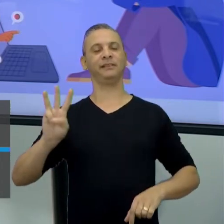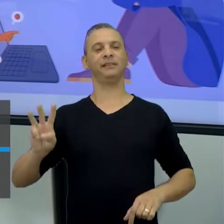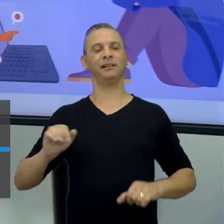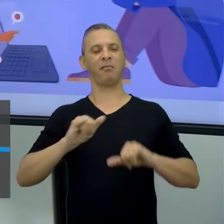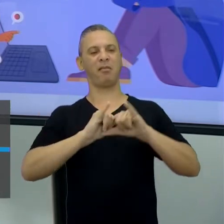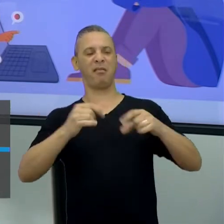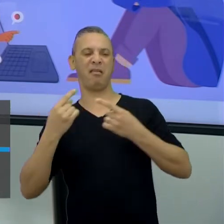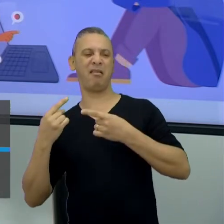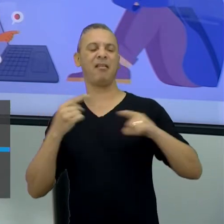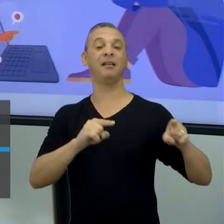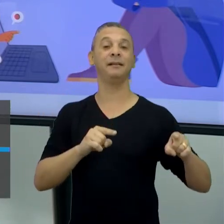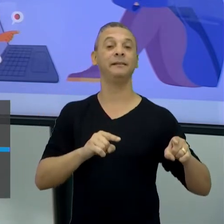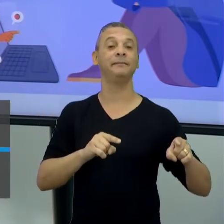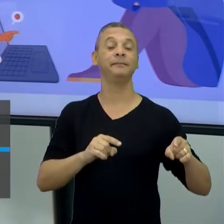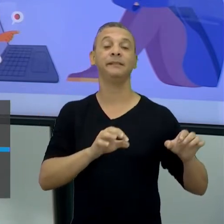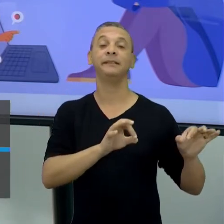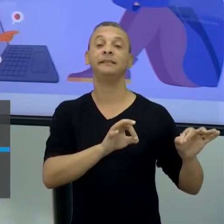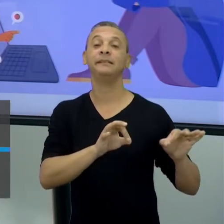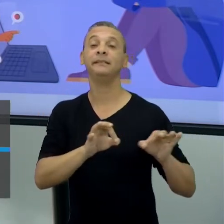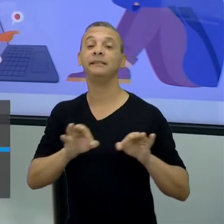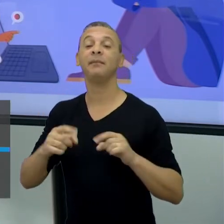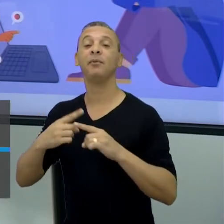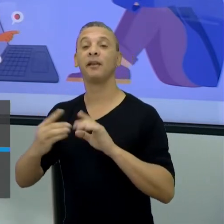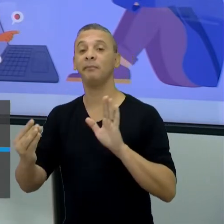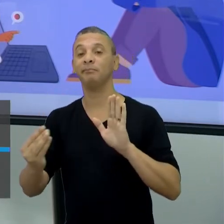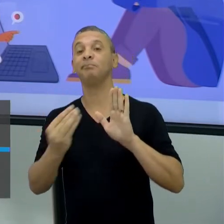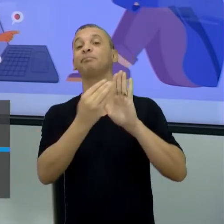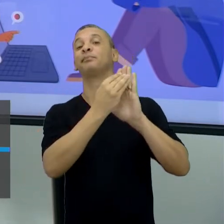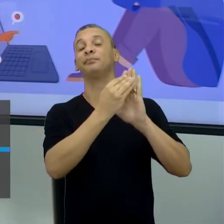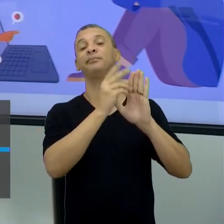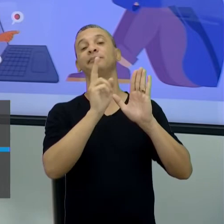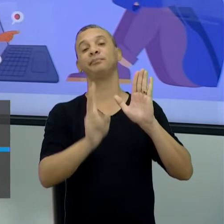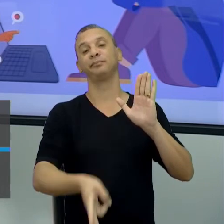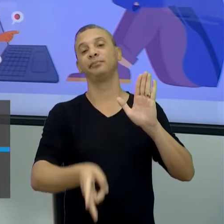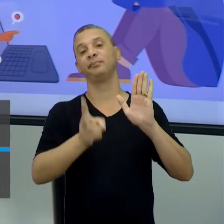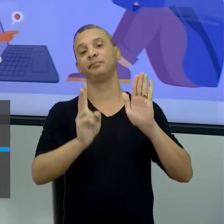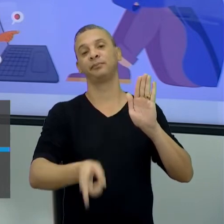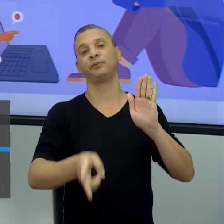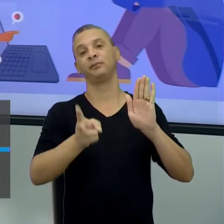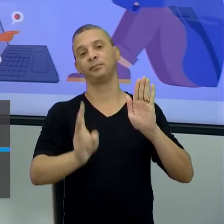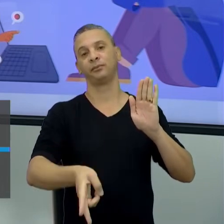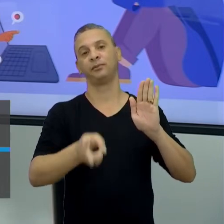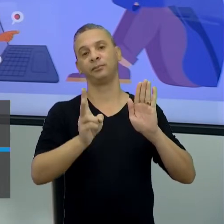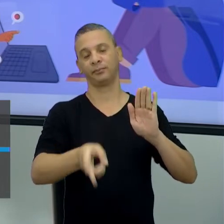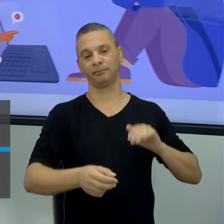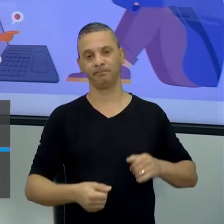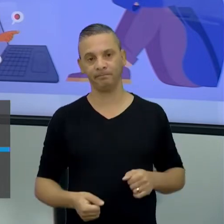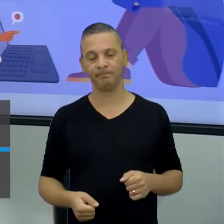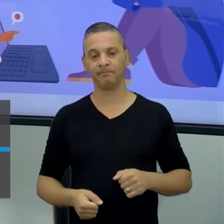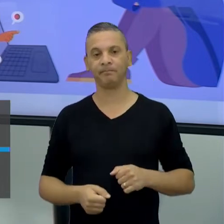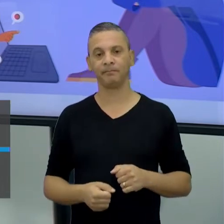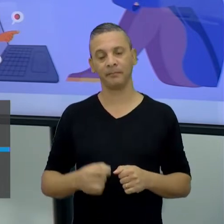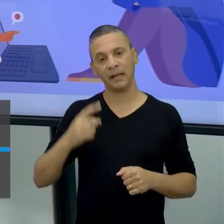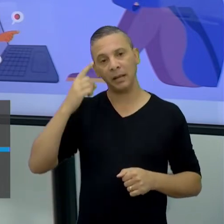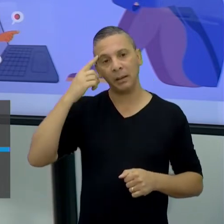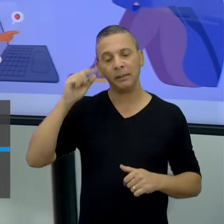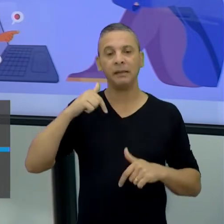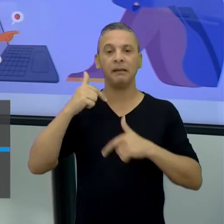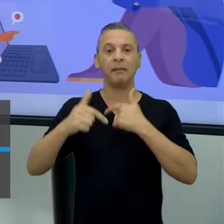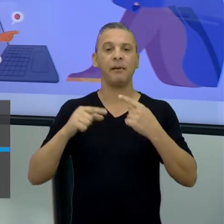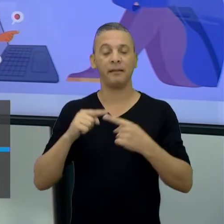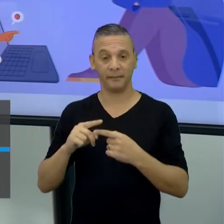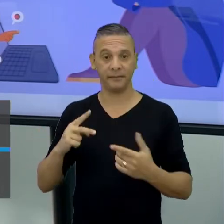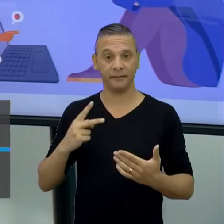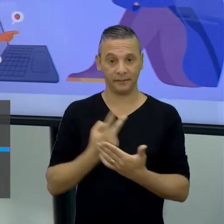você faz isso na internet na escola, num dia, no trabalho um dia, ele é um dia que acabou ali. É